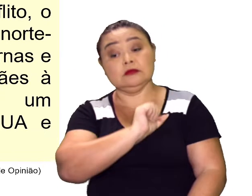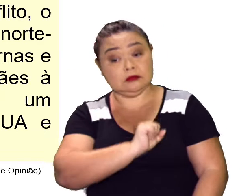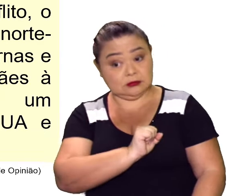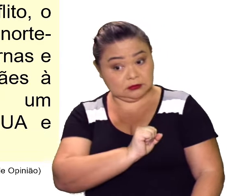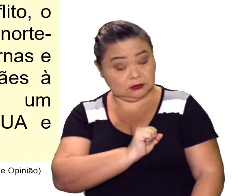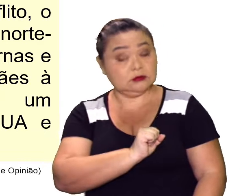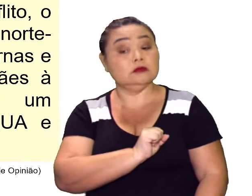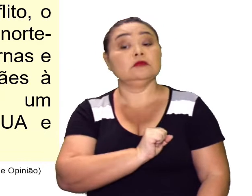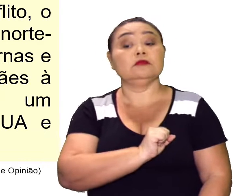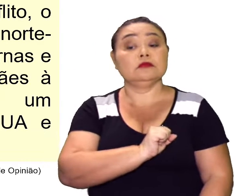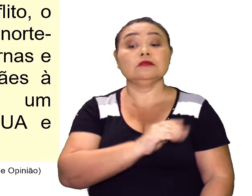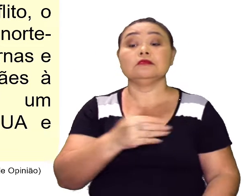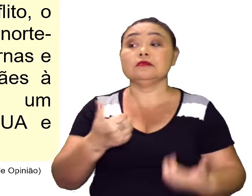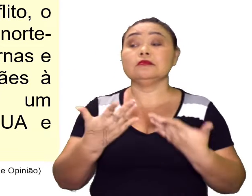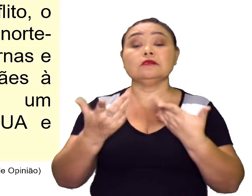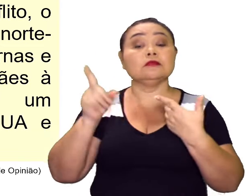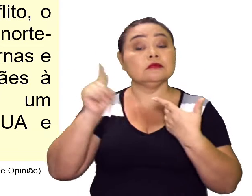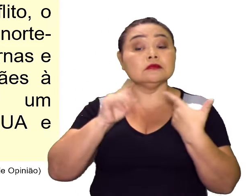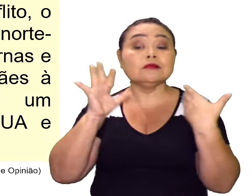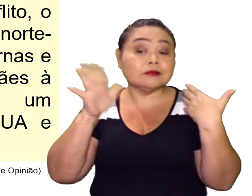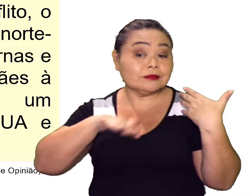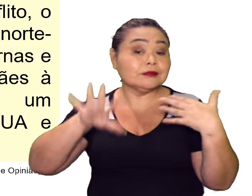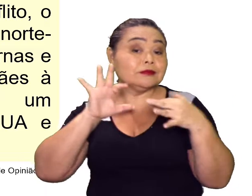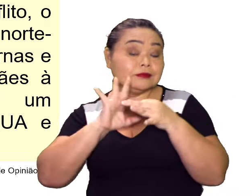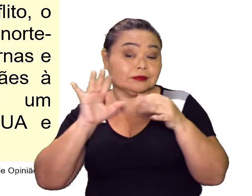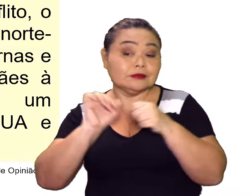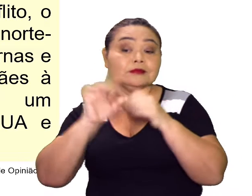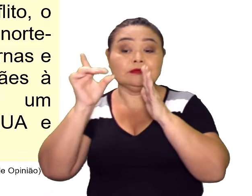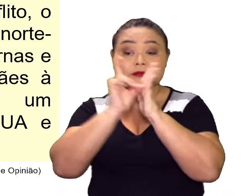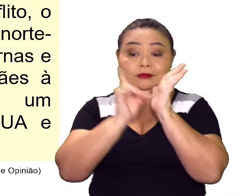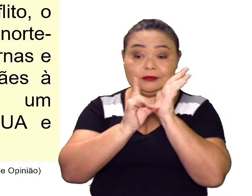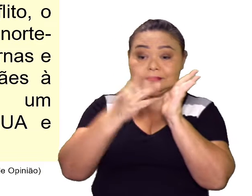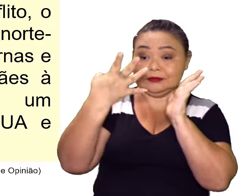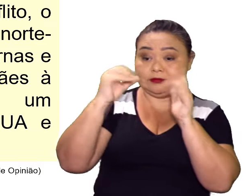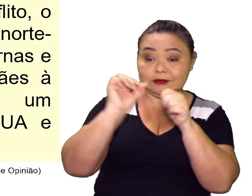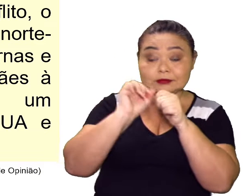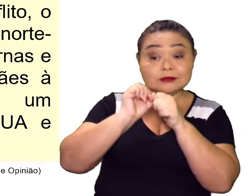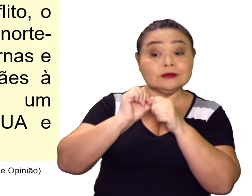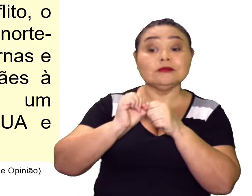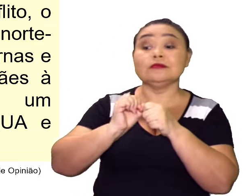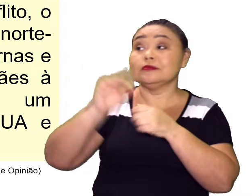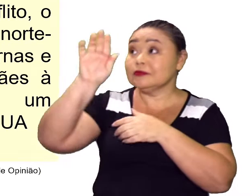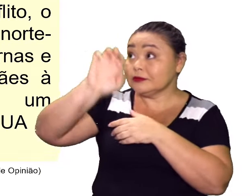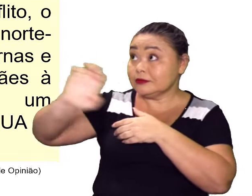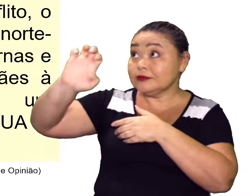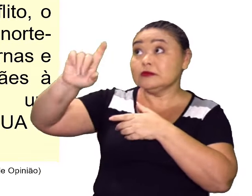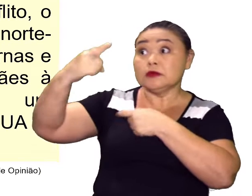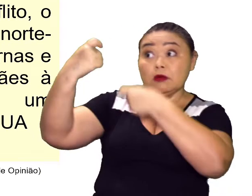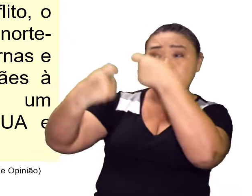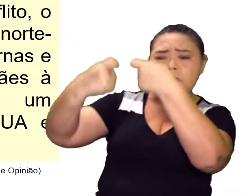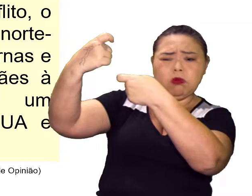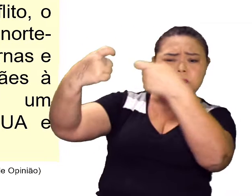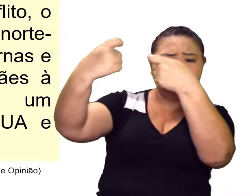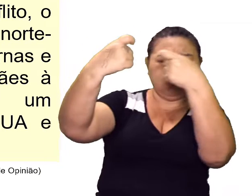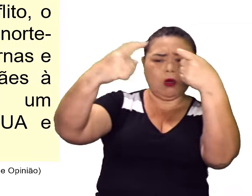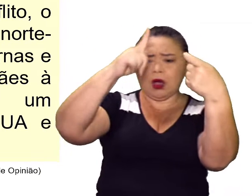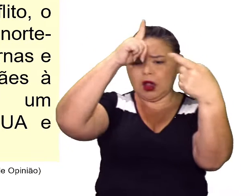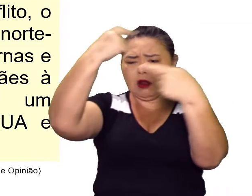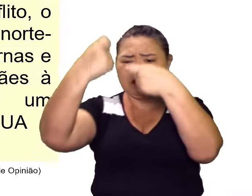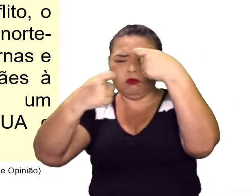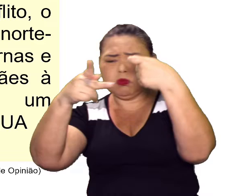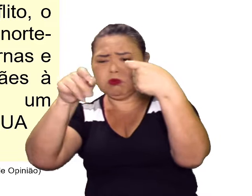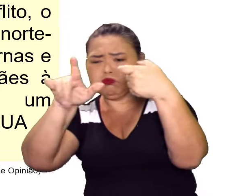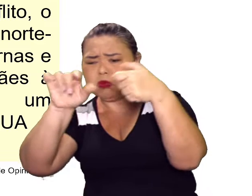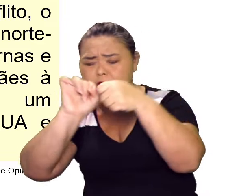Solimões. Isso. Lembrando que nesse contexto da década de 40, a Europa estava em guerra e os alemães invadiram a